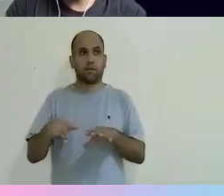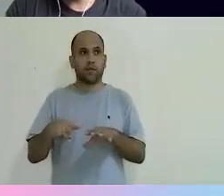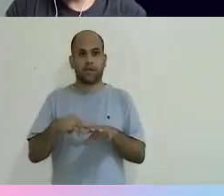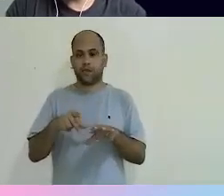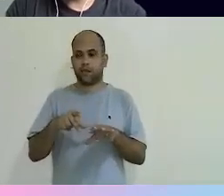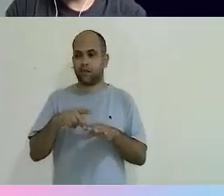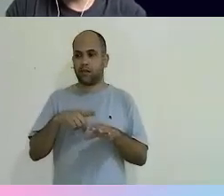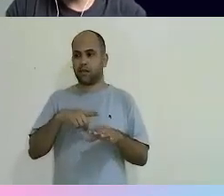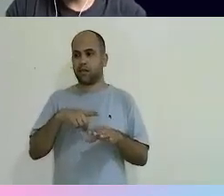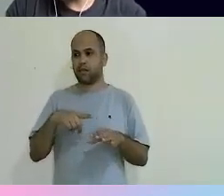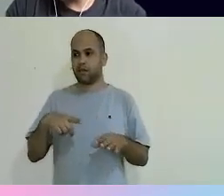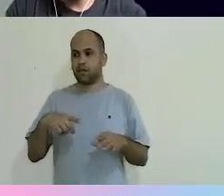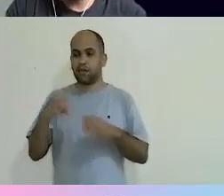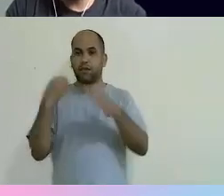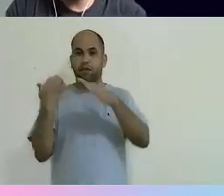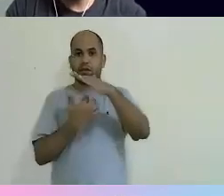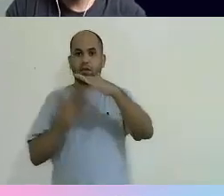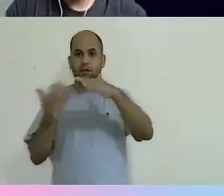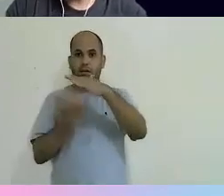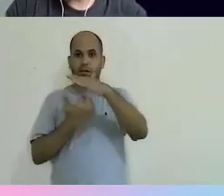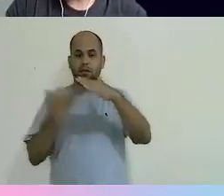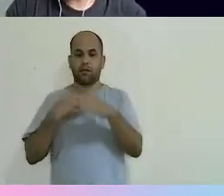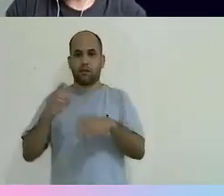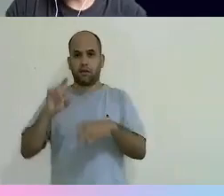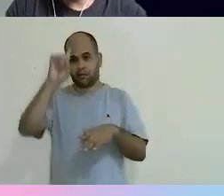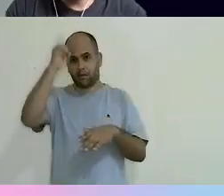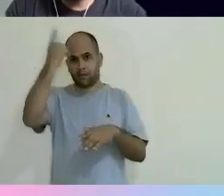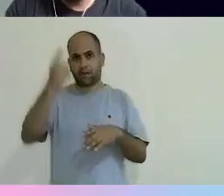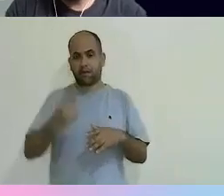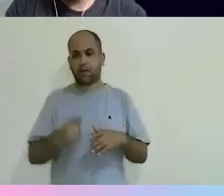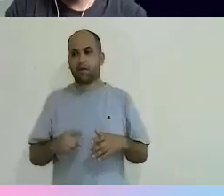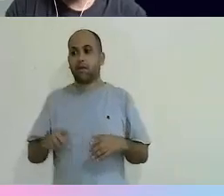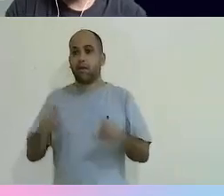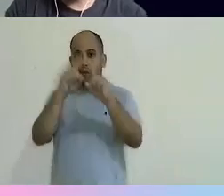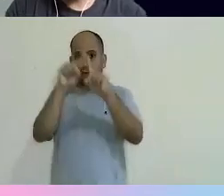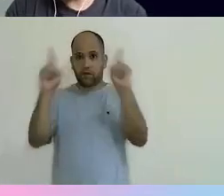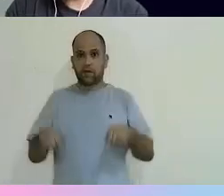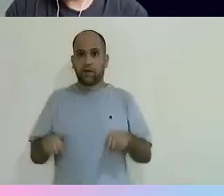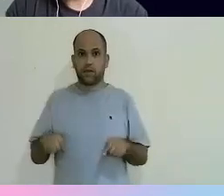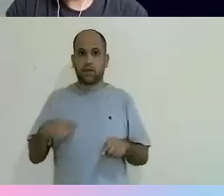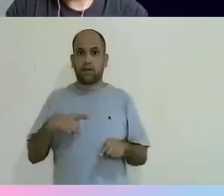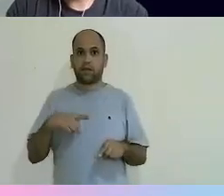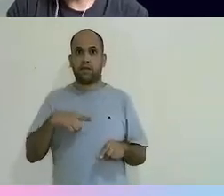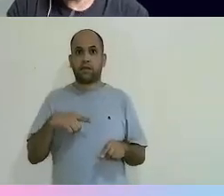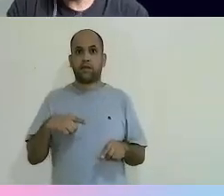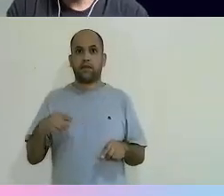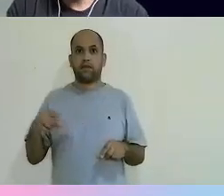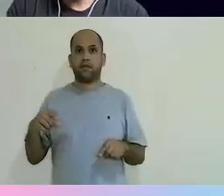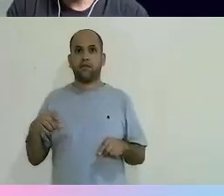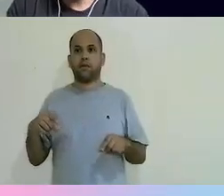2020, então as empresas tendo que se reinventar, os funcionários tendo que se reinventar,